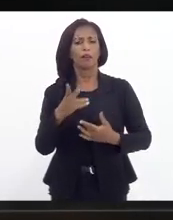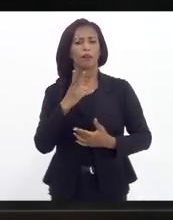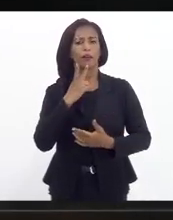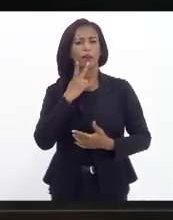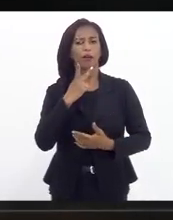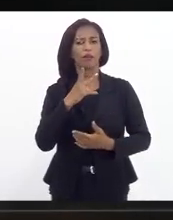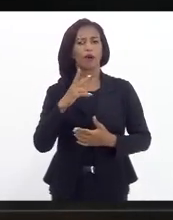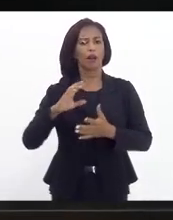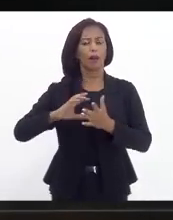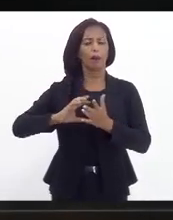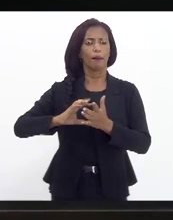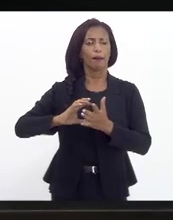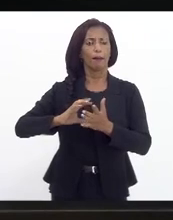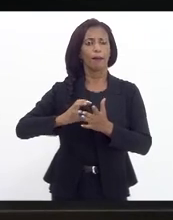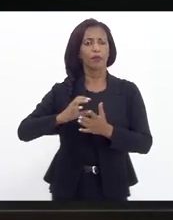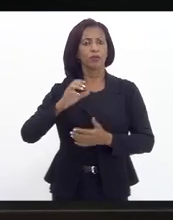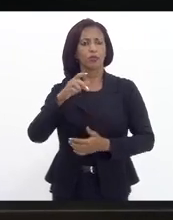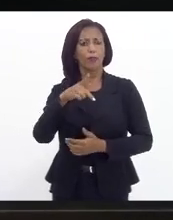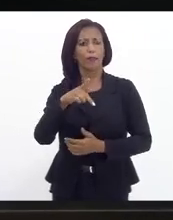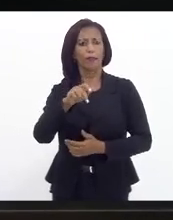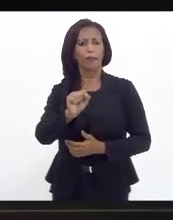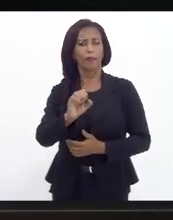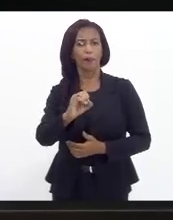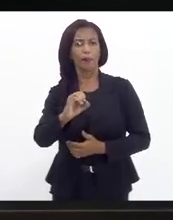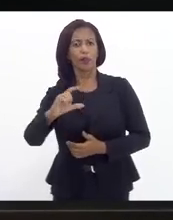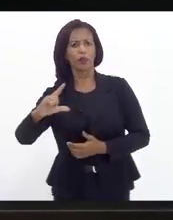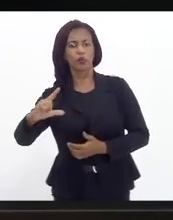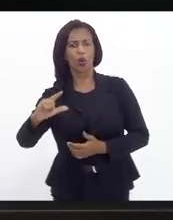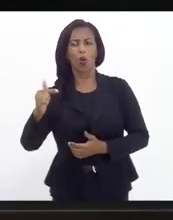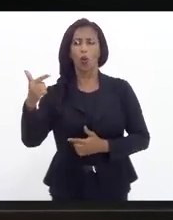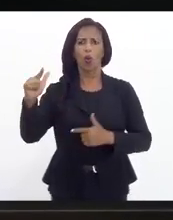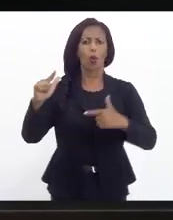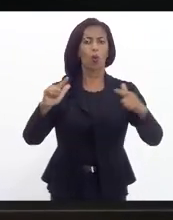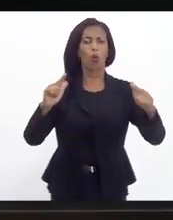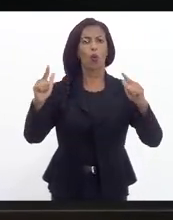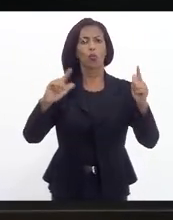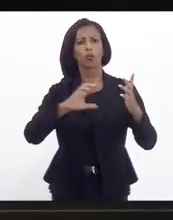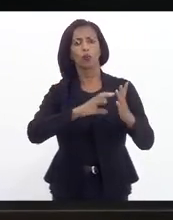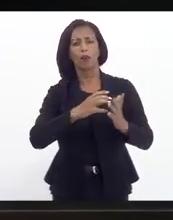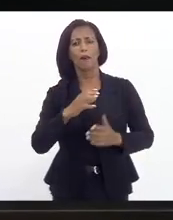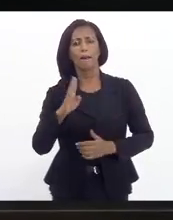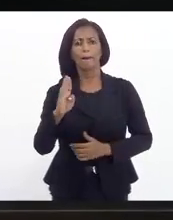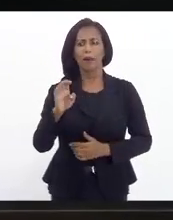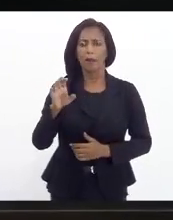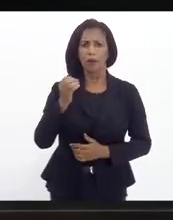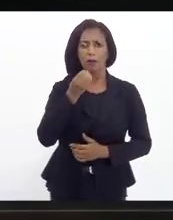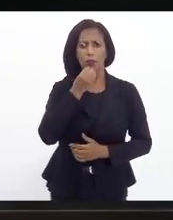Bancada do PSOL, alguma outra bancada que queira, deputado Bebeto, bom dia.